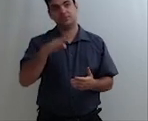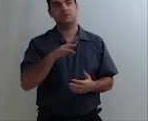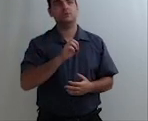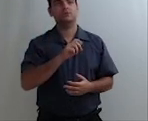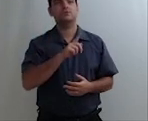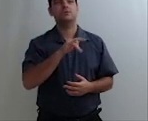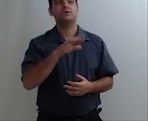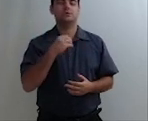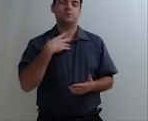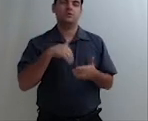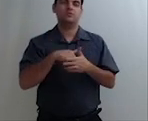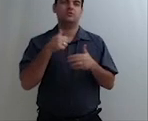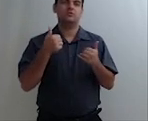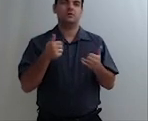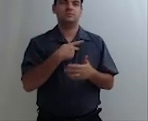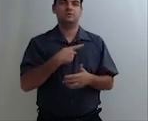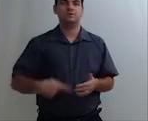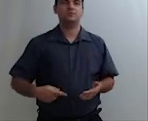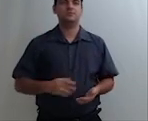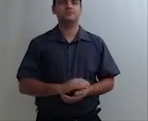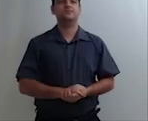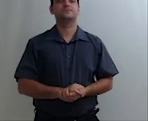Esse é o meu voto senhor presidente